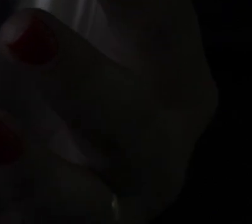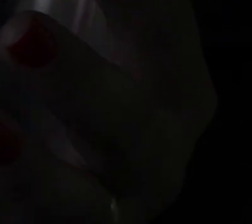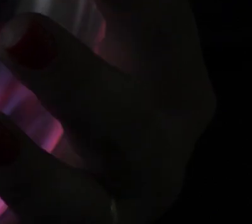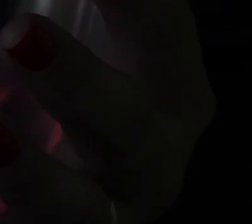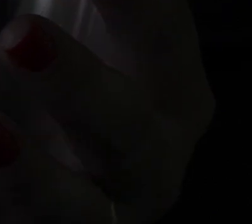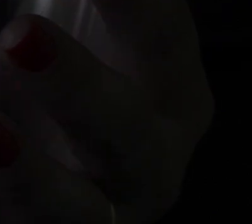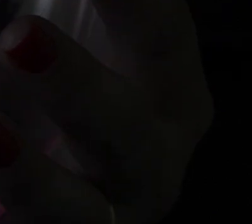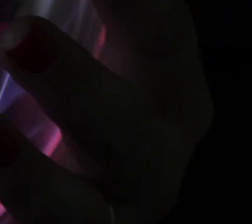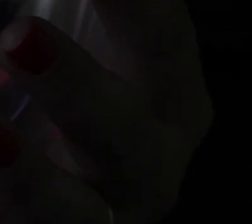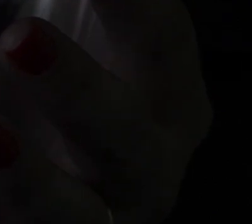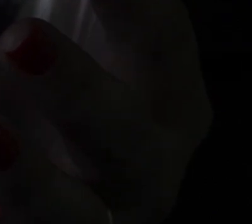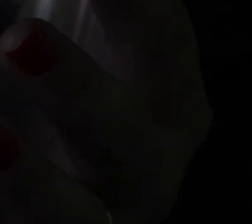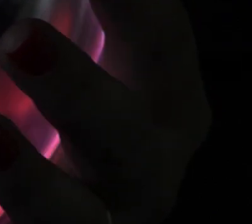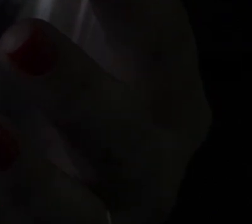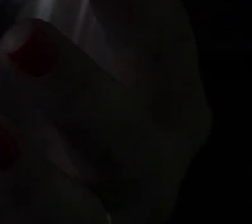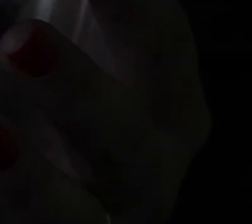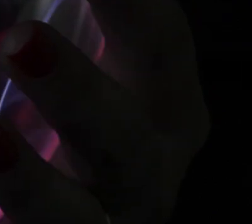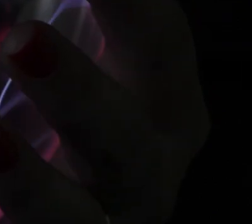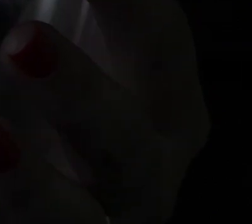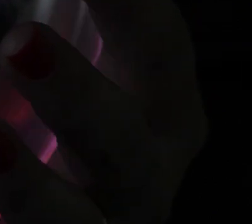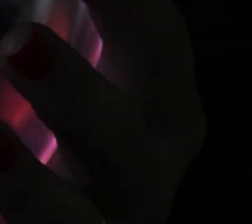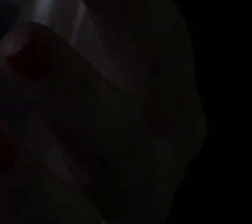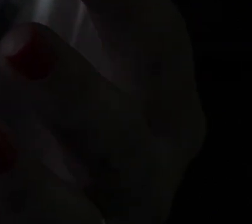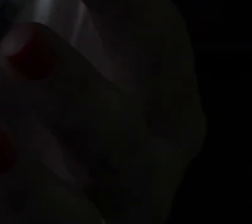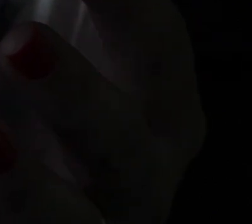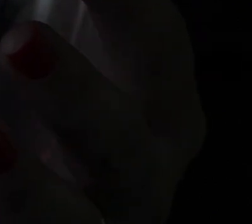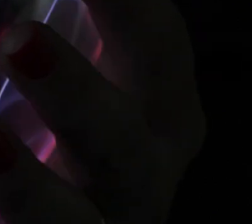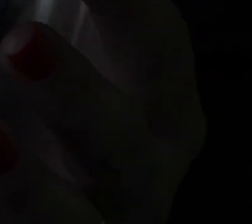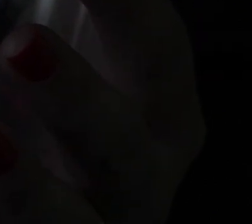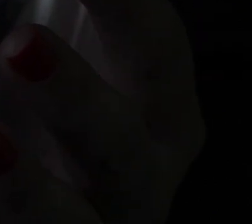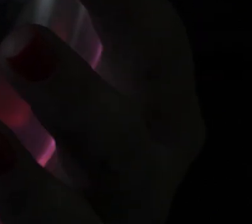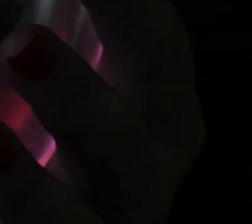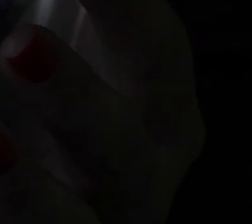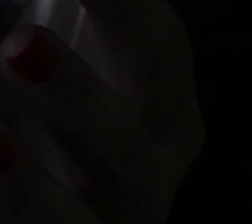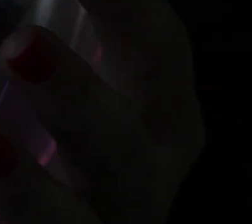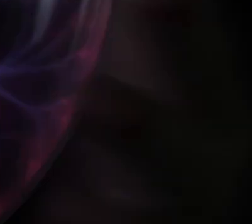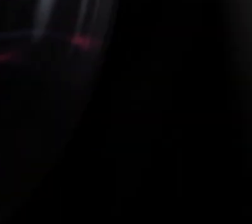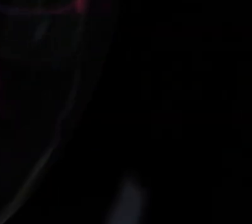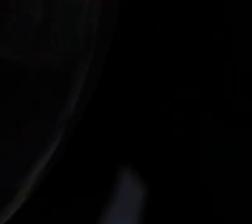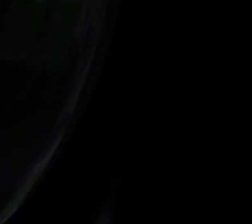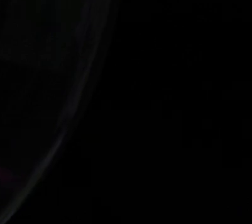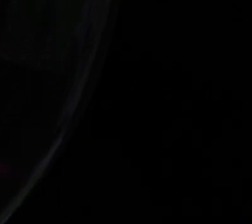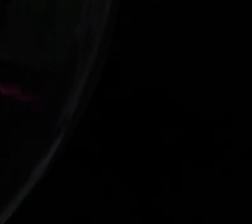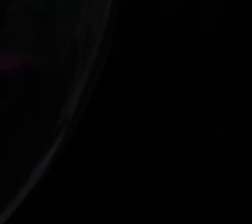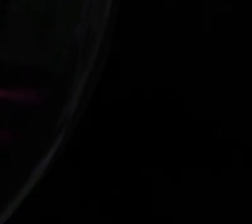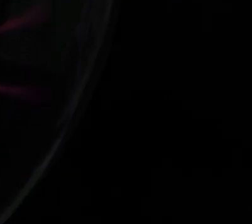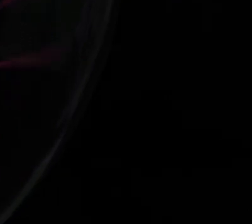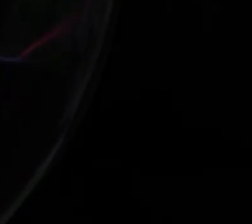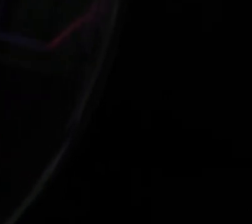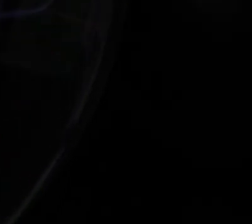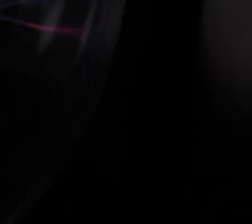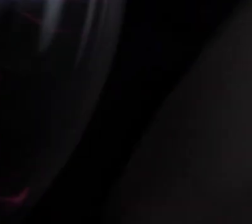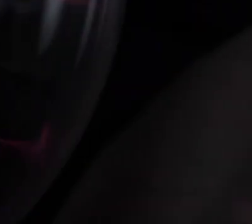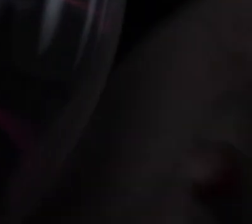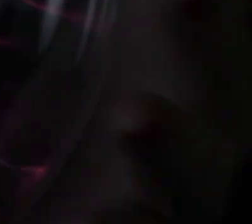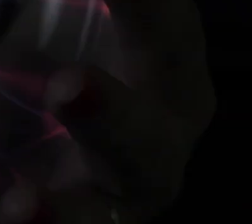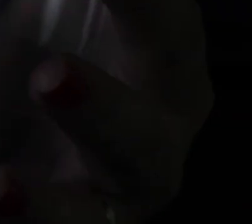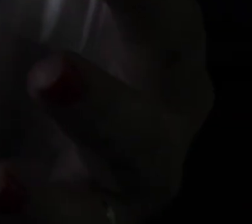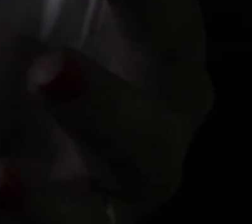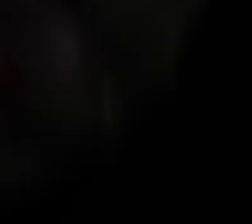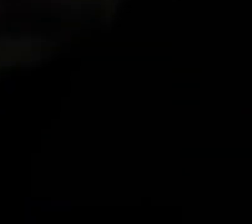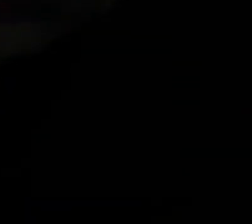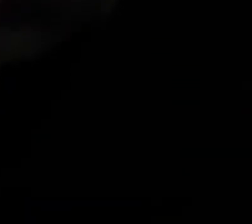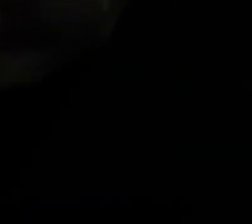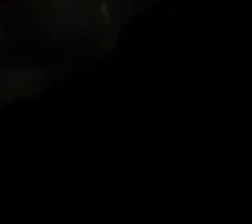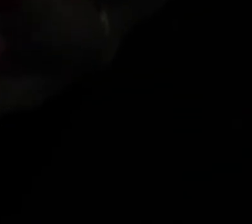ser atraída aqui pela minha mão, que é muito mais condutiva que o ar que está dentro do nosso globo